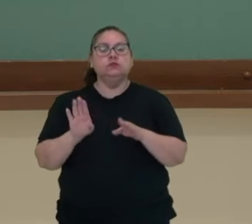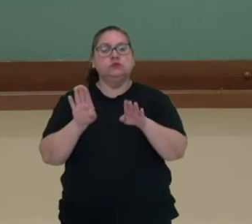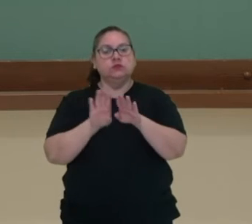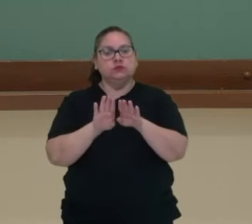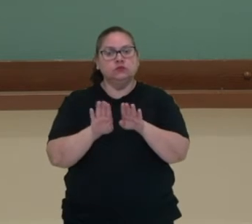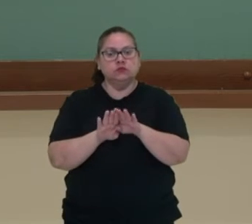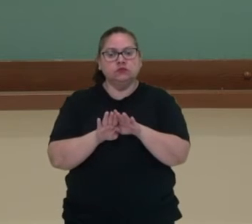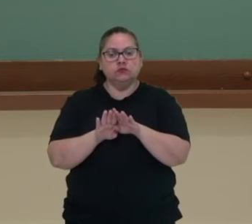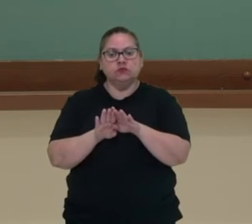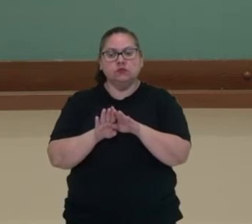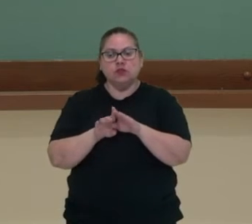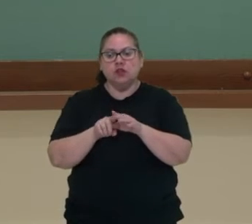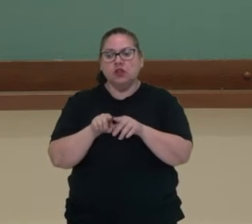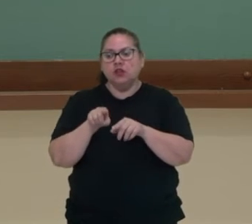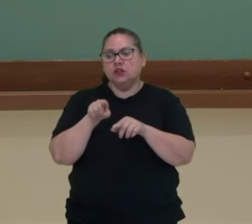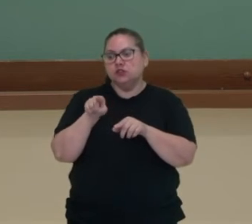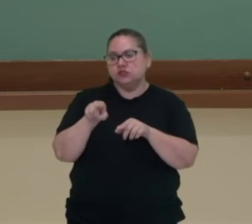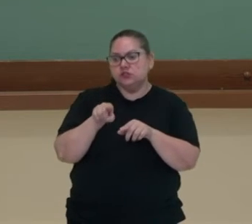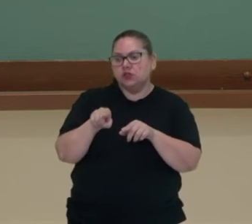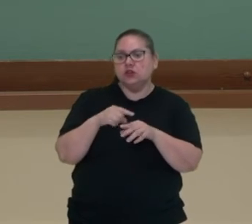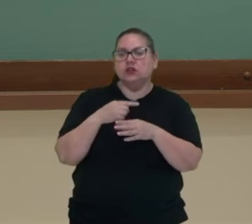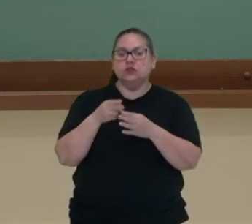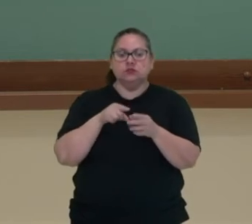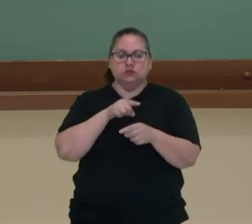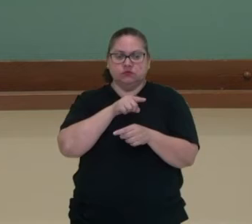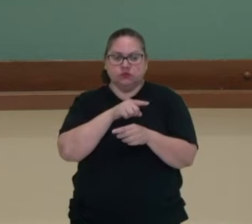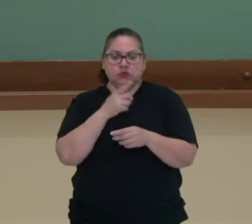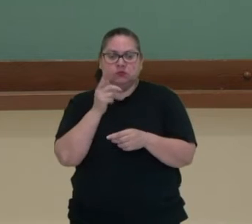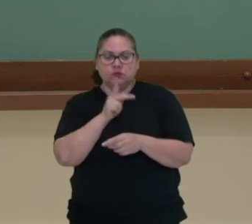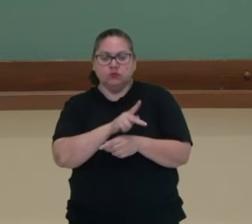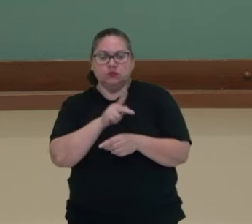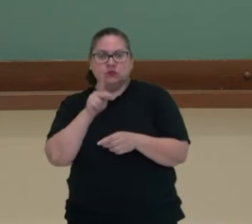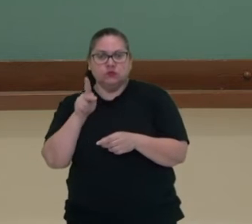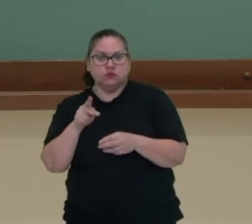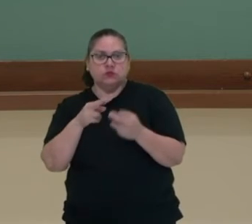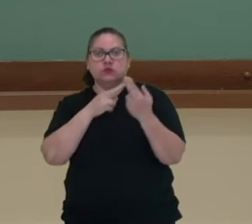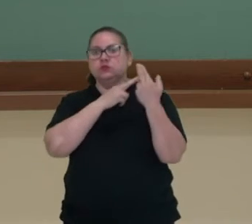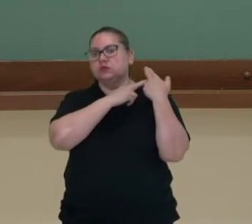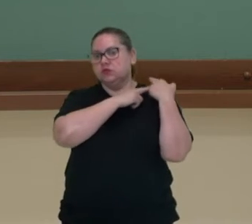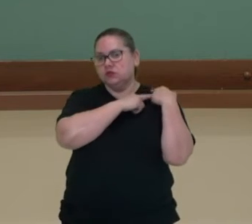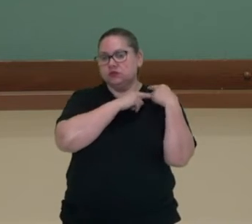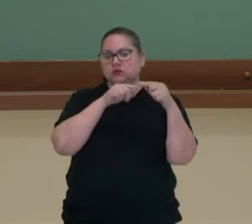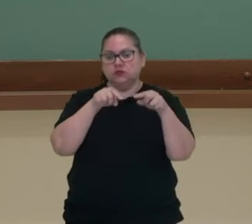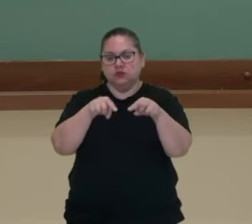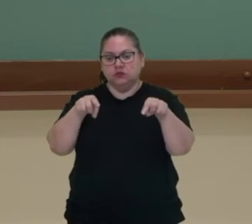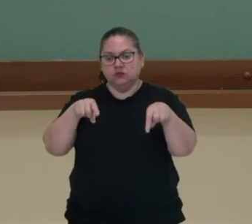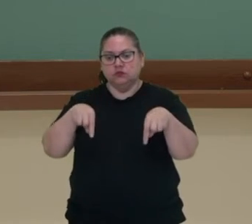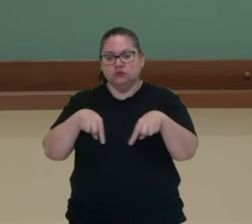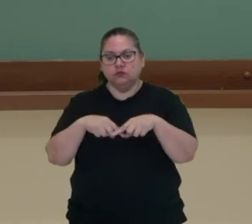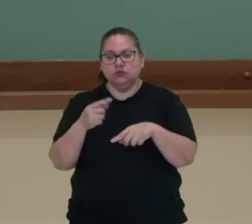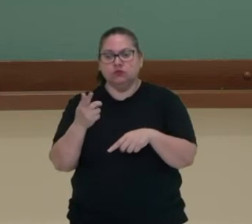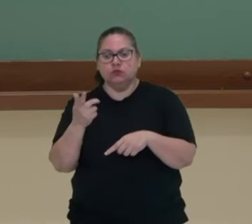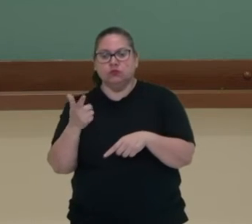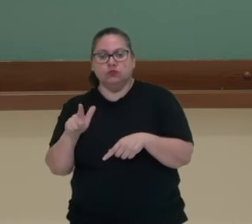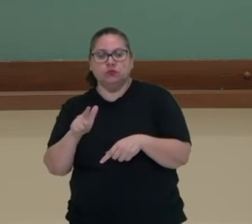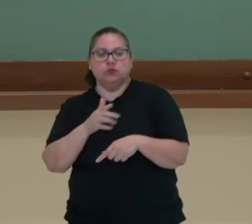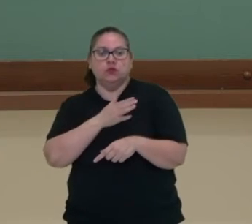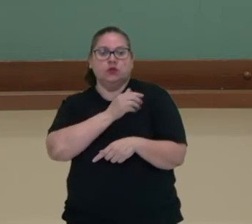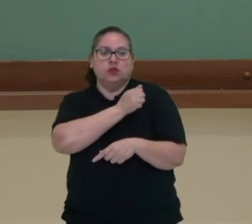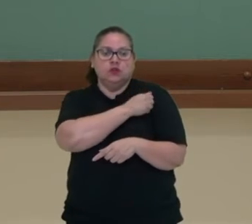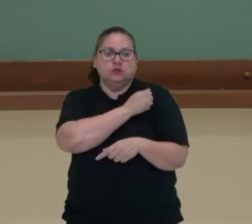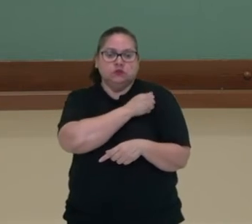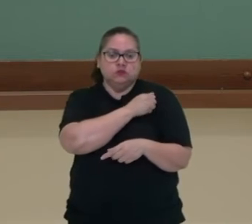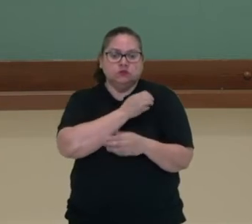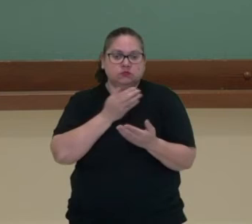também indicados ou indicadas, né, pelo professor representante da turma, por aquele aluno que a gente sabe que tem